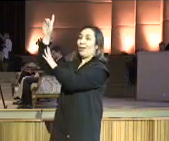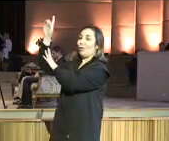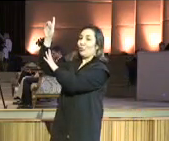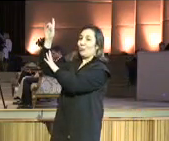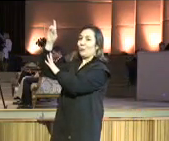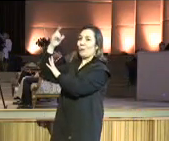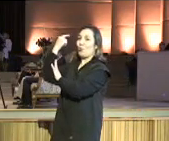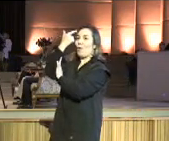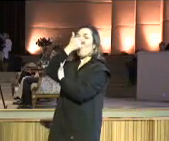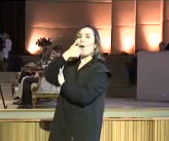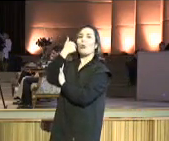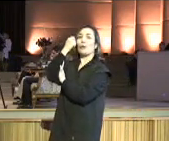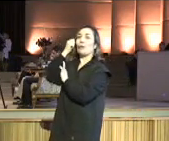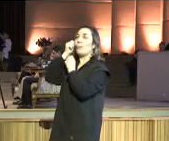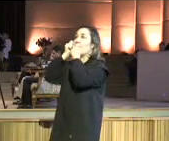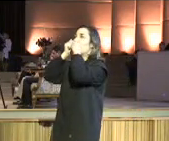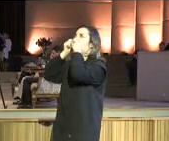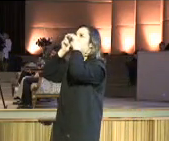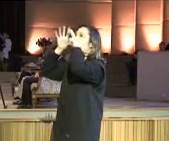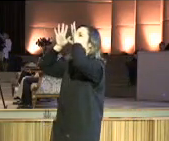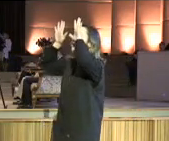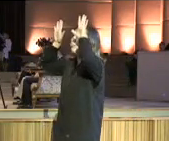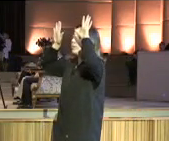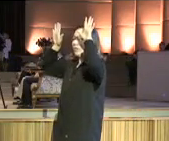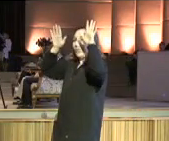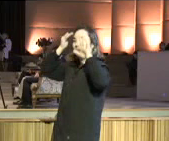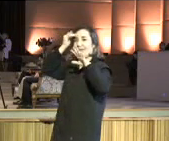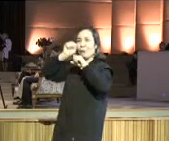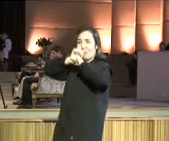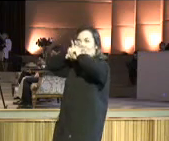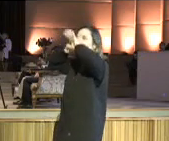resplandecia da glória de Deus.